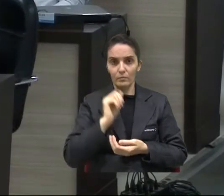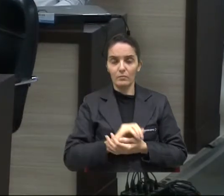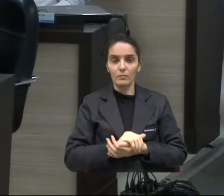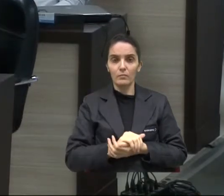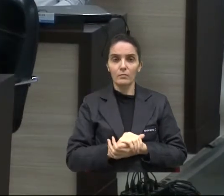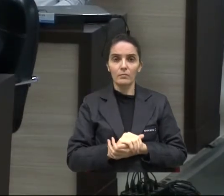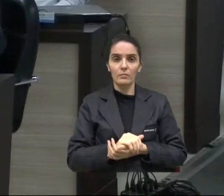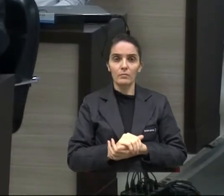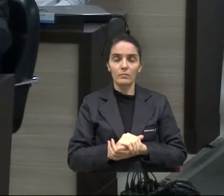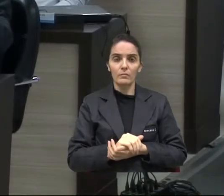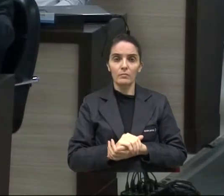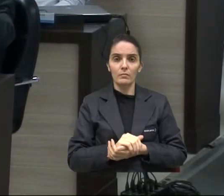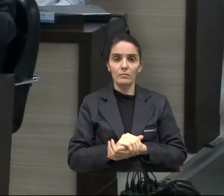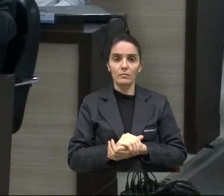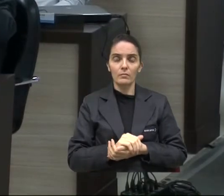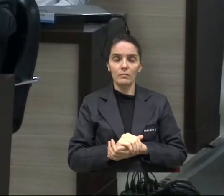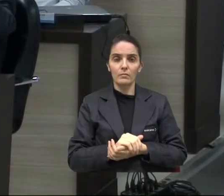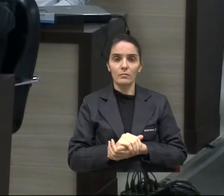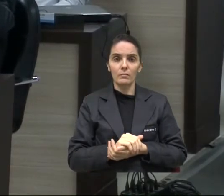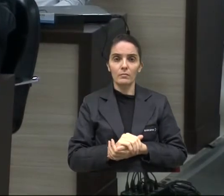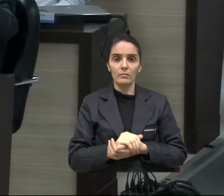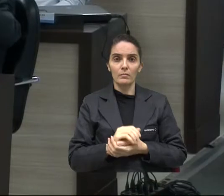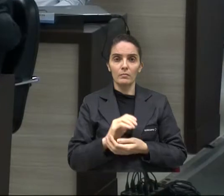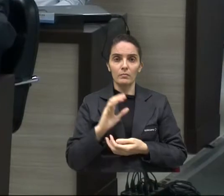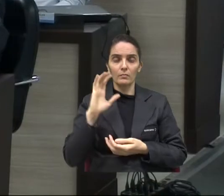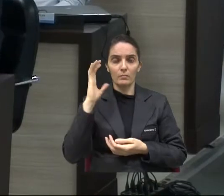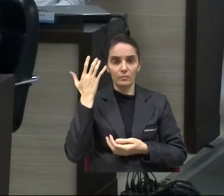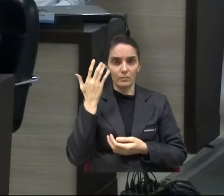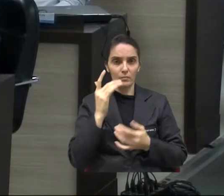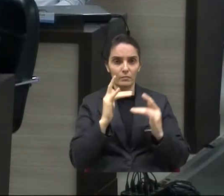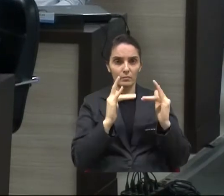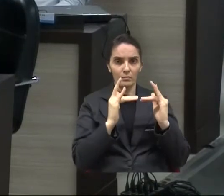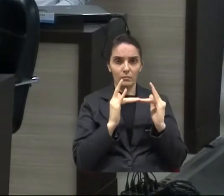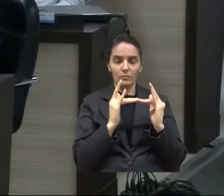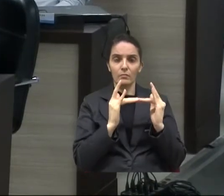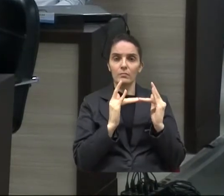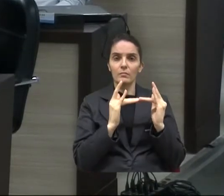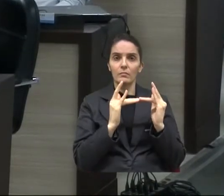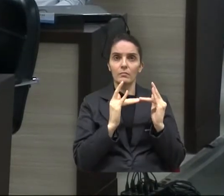nessa hora de dor não existe